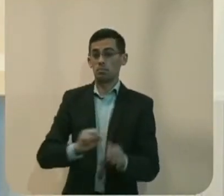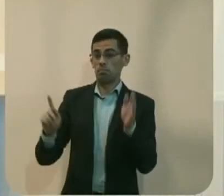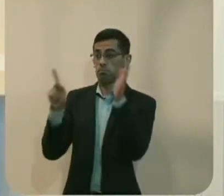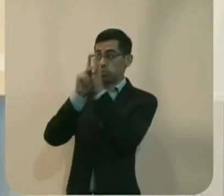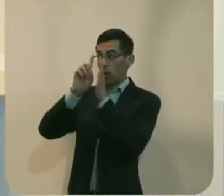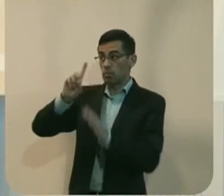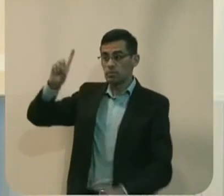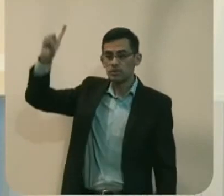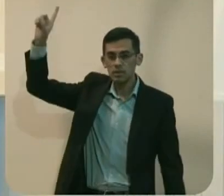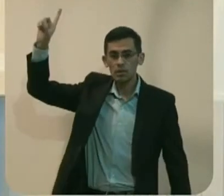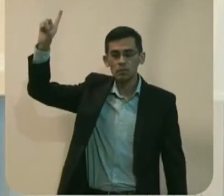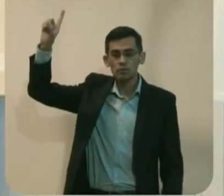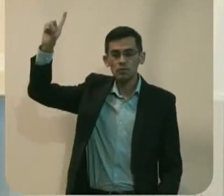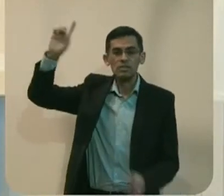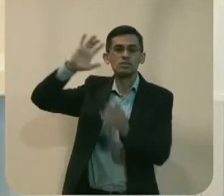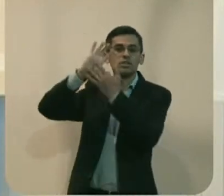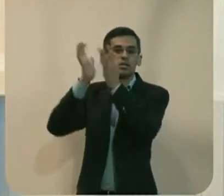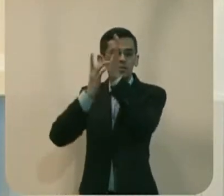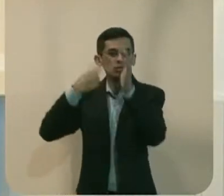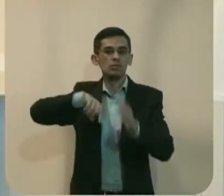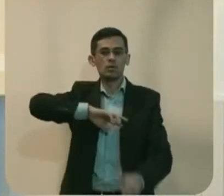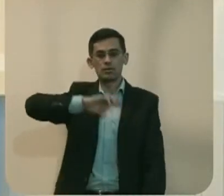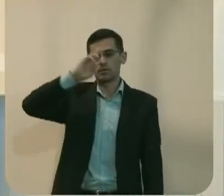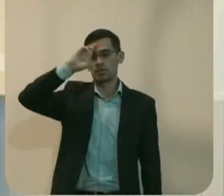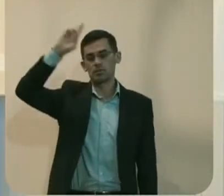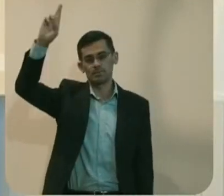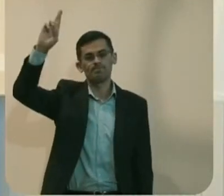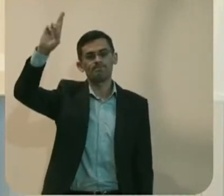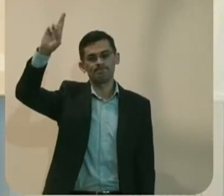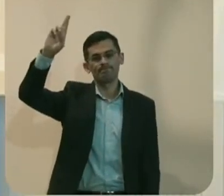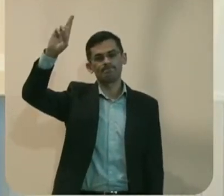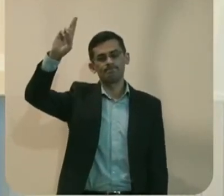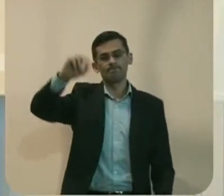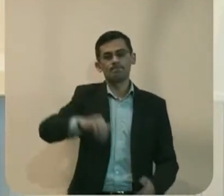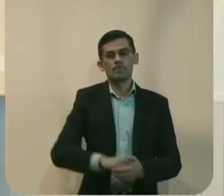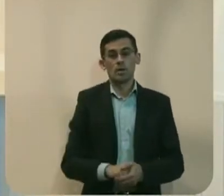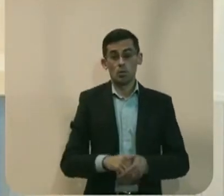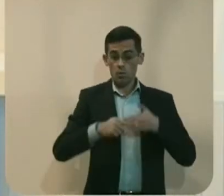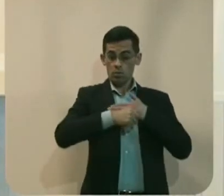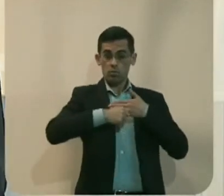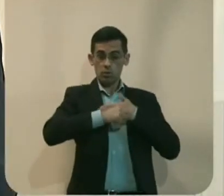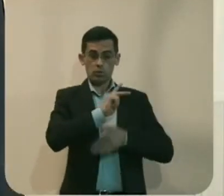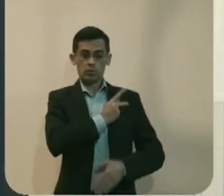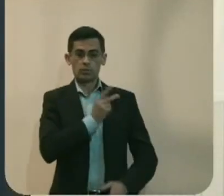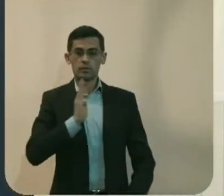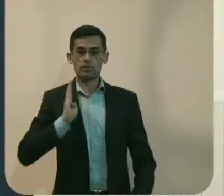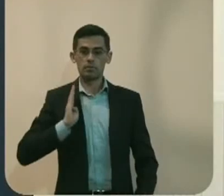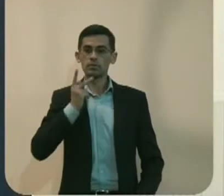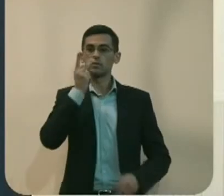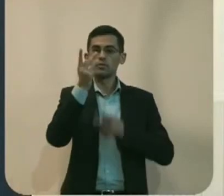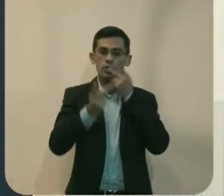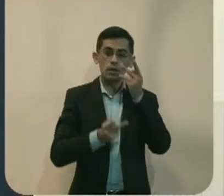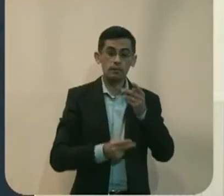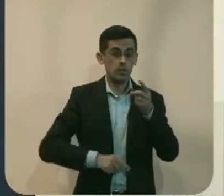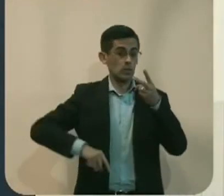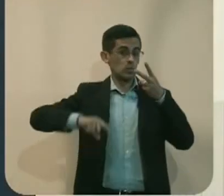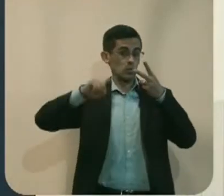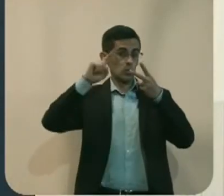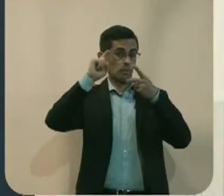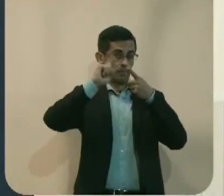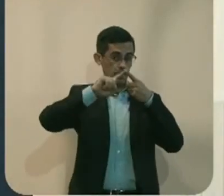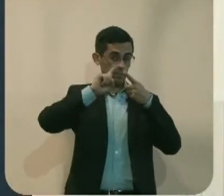procedem de Jesus, o nosso Senhor. Essa é a palavra do autor de Hebreus. Mas o segundo ingrediente